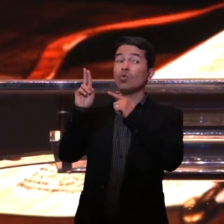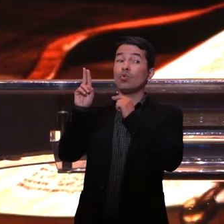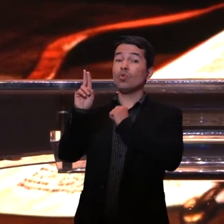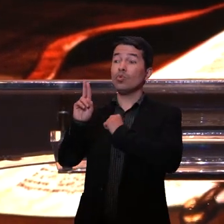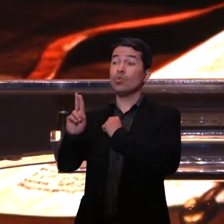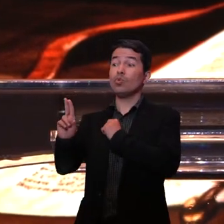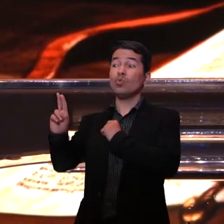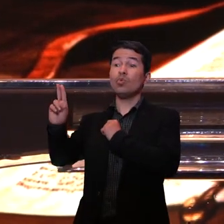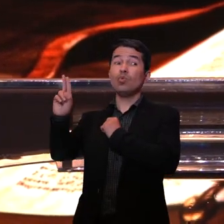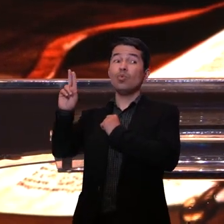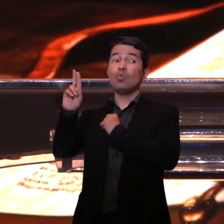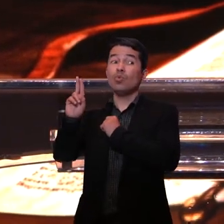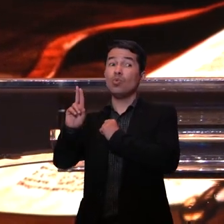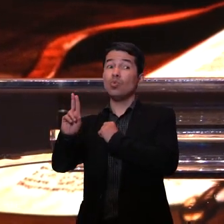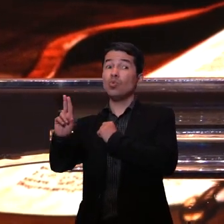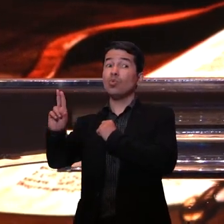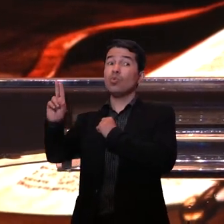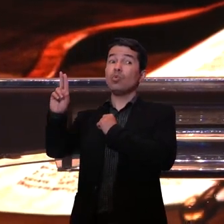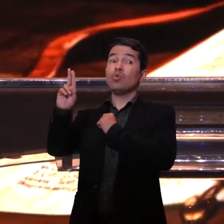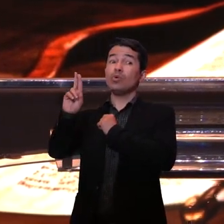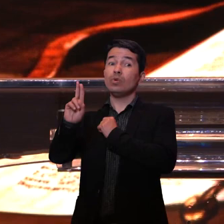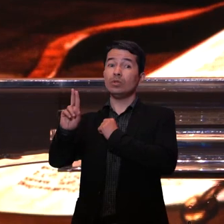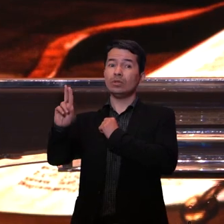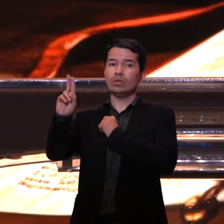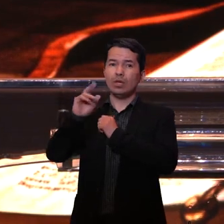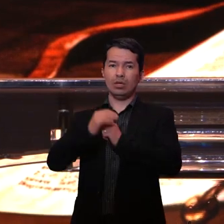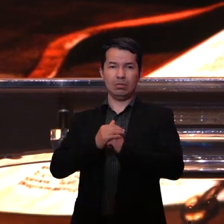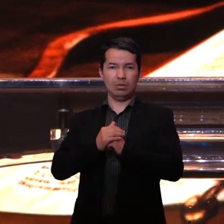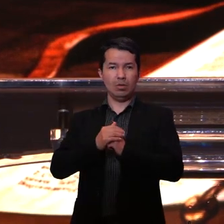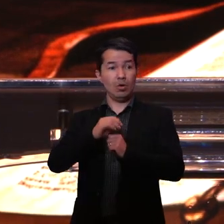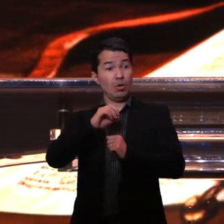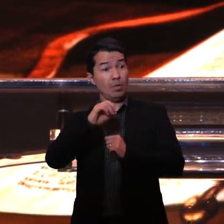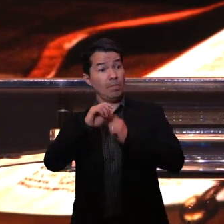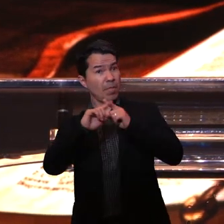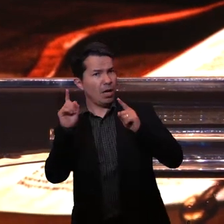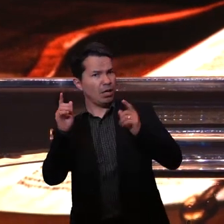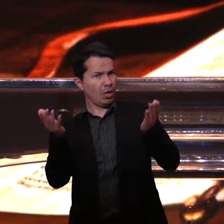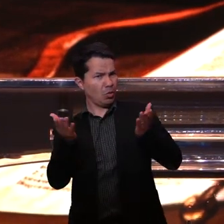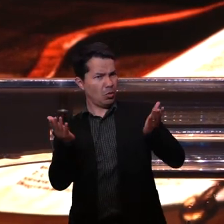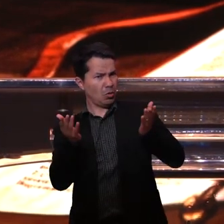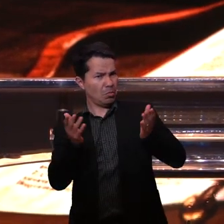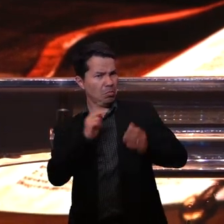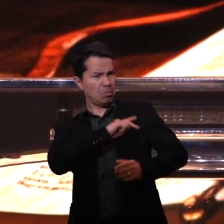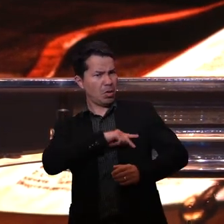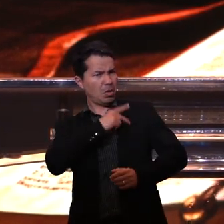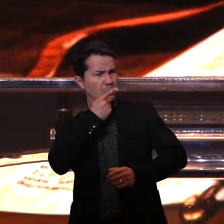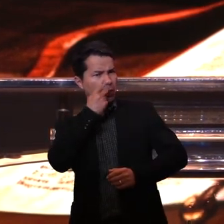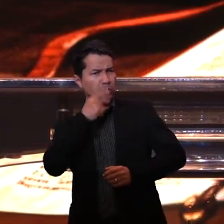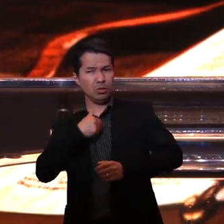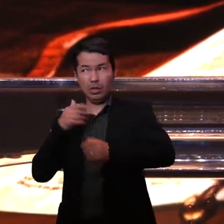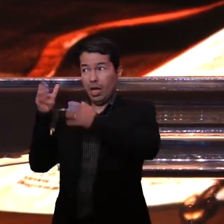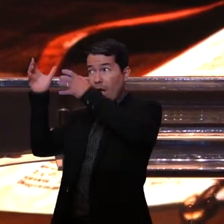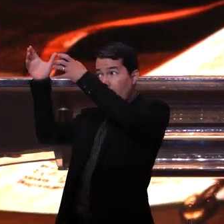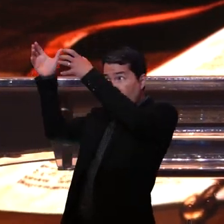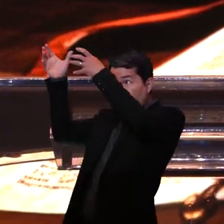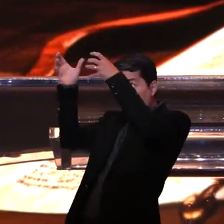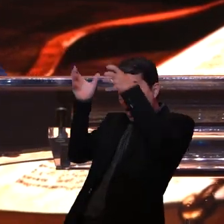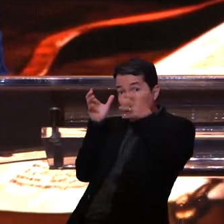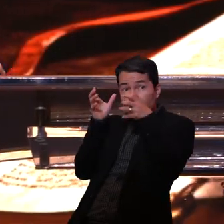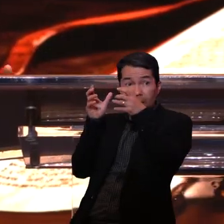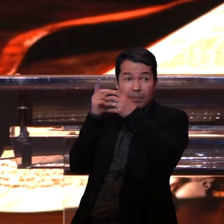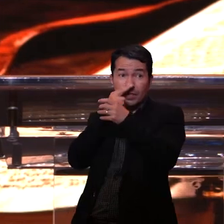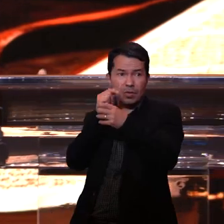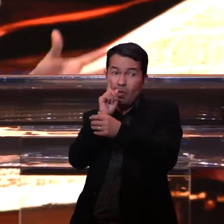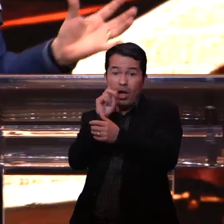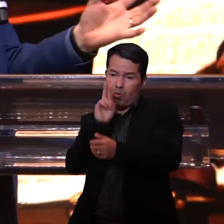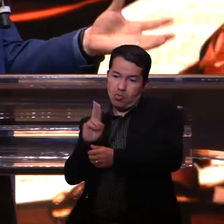capacete, ele usa um outro verbo que significa receber, tomar de alguém. Por quê? Porque